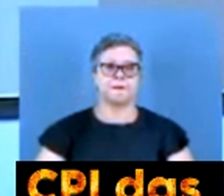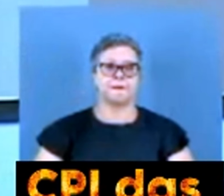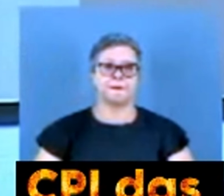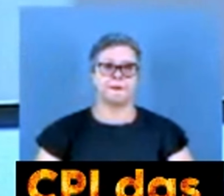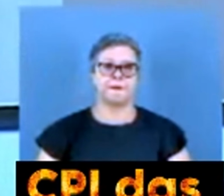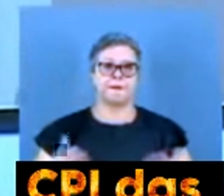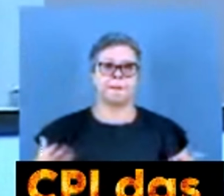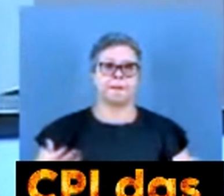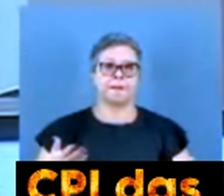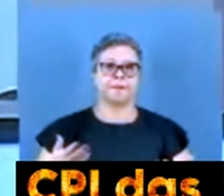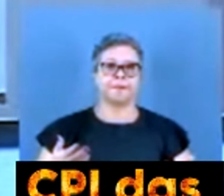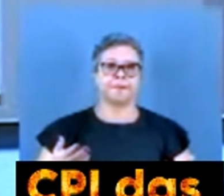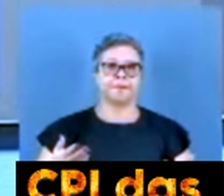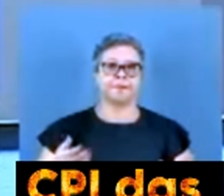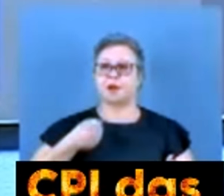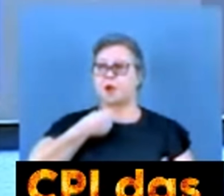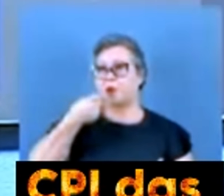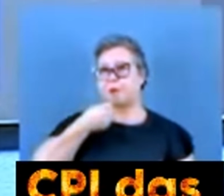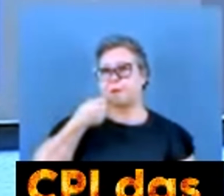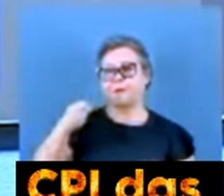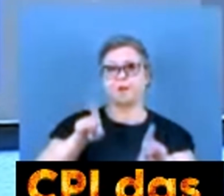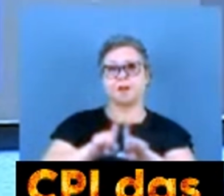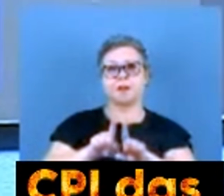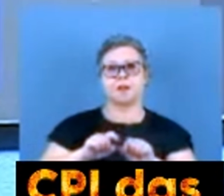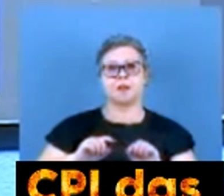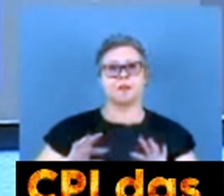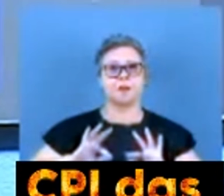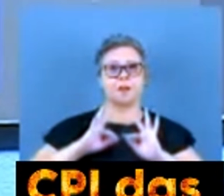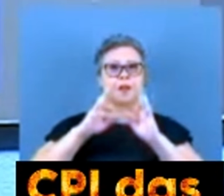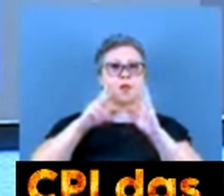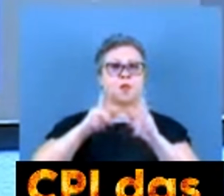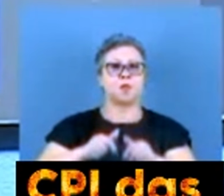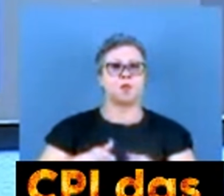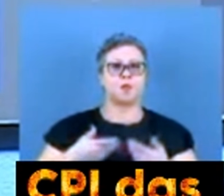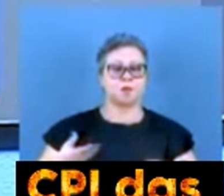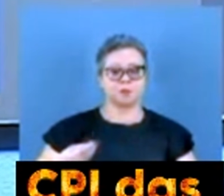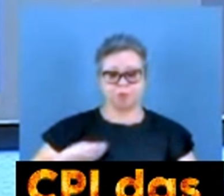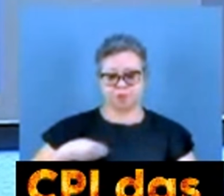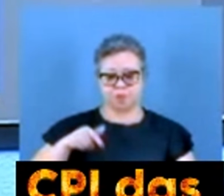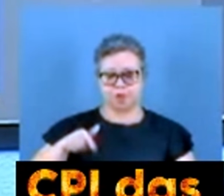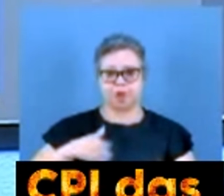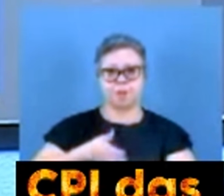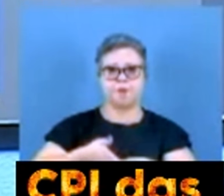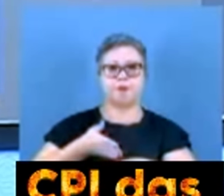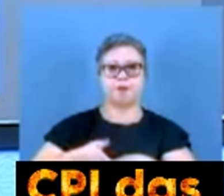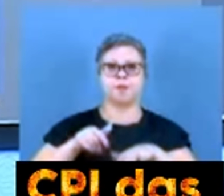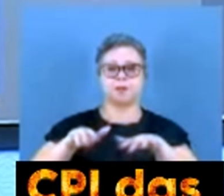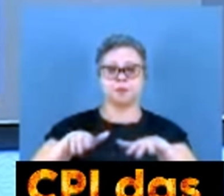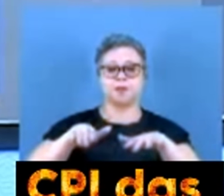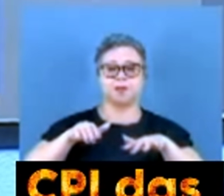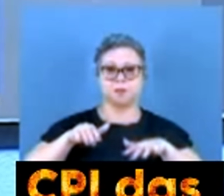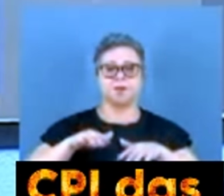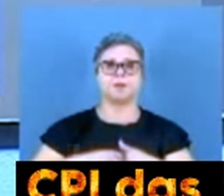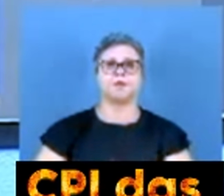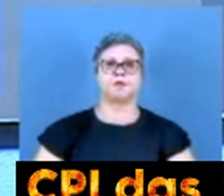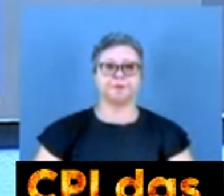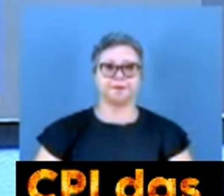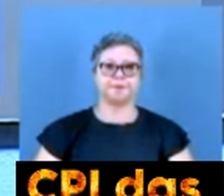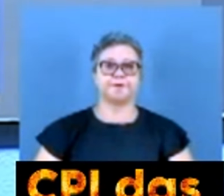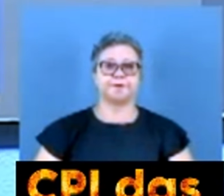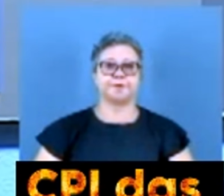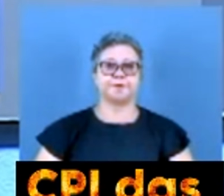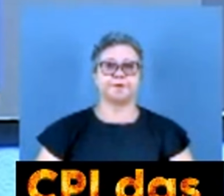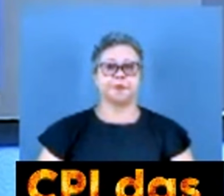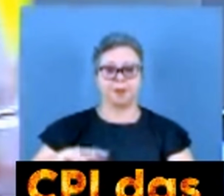Senhores, membros da imprensa, enfim, todos que estão aqui participando dessa comissão.